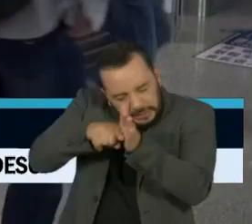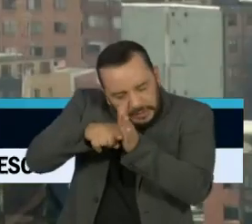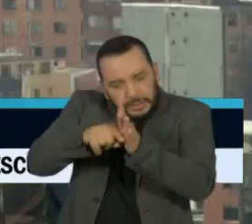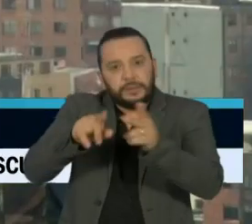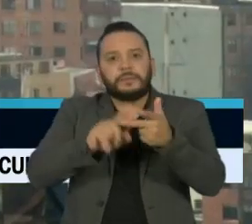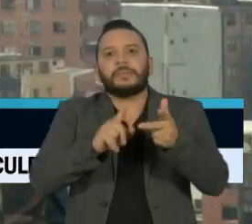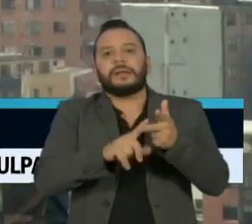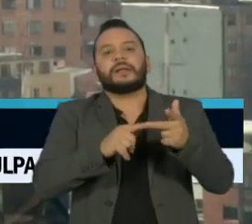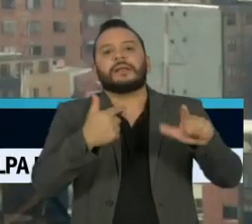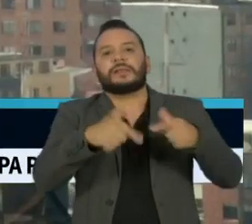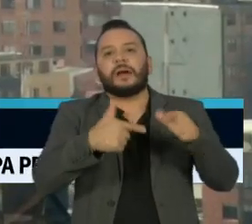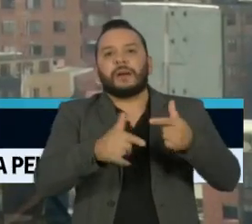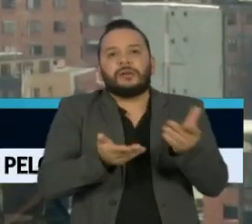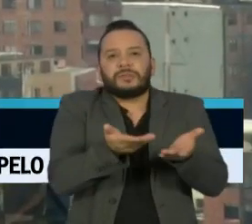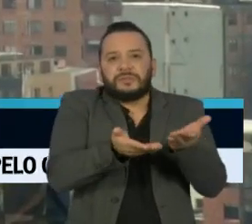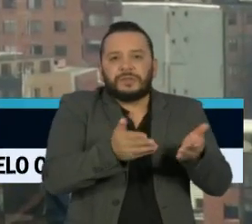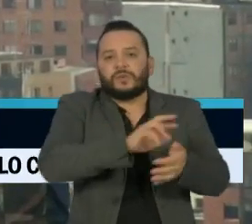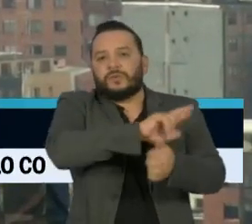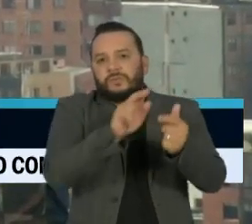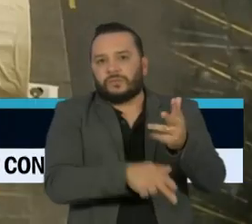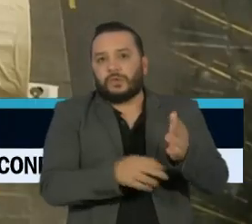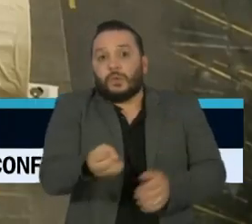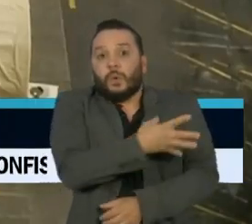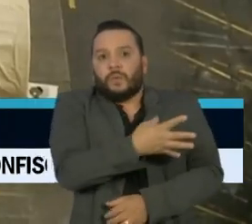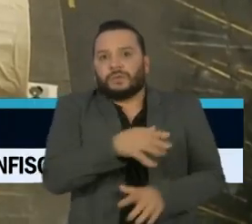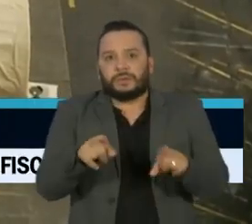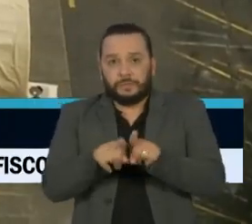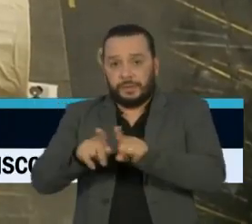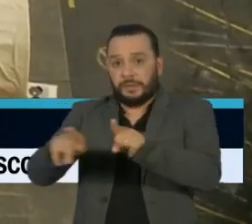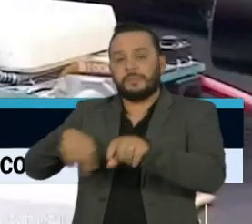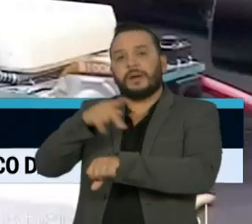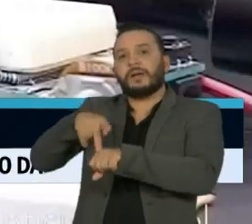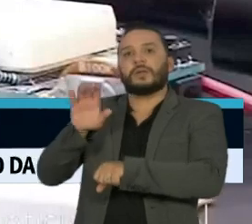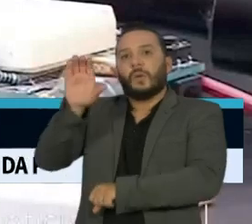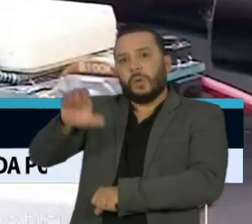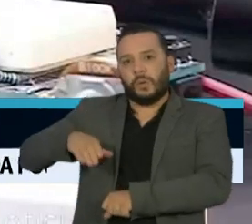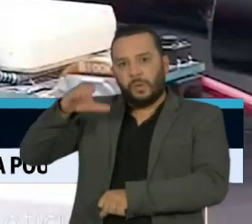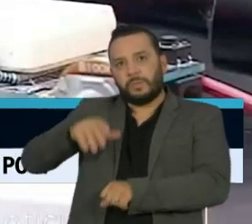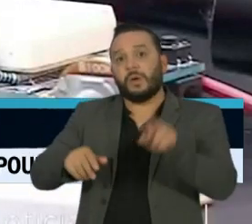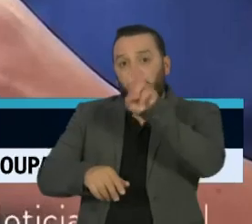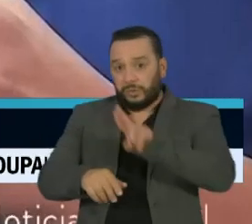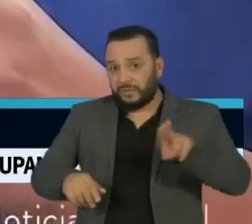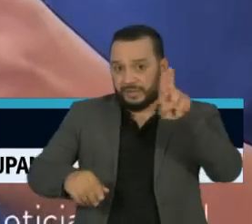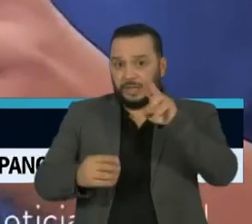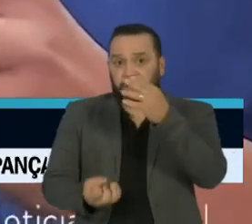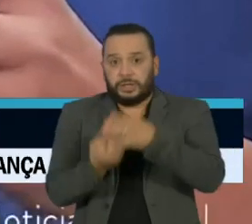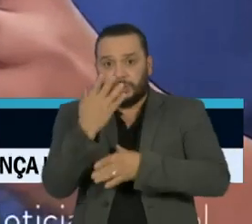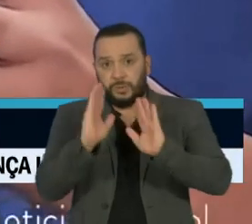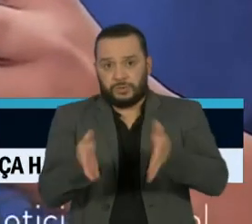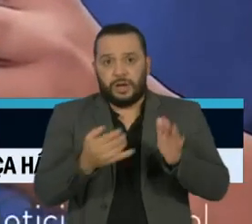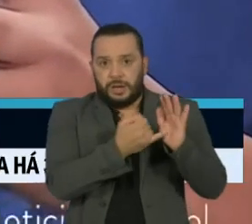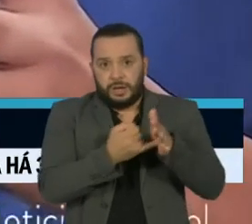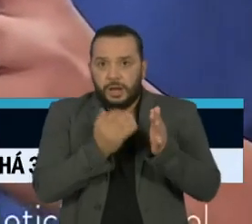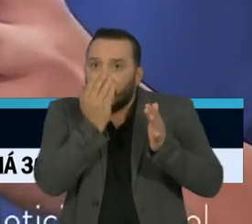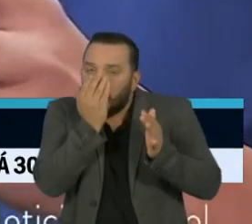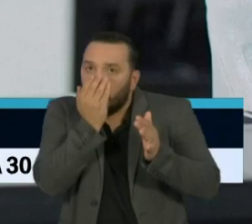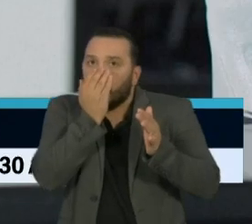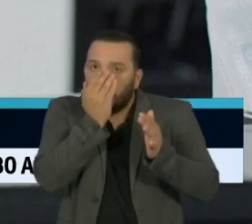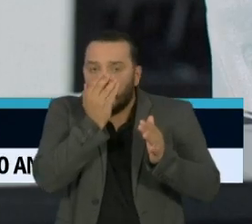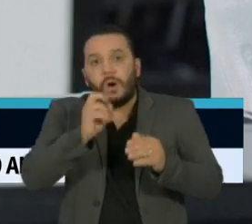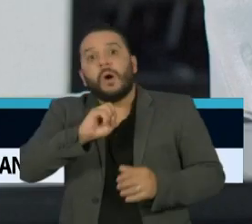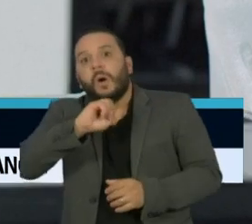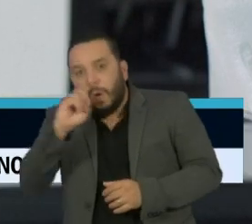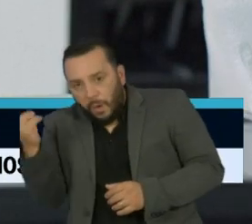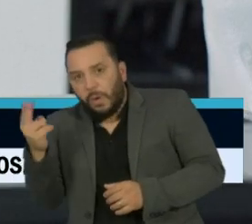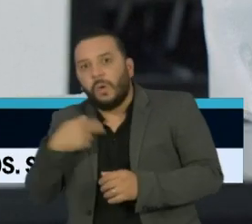serviços. Na Colômbia, por exemplo, universidades produziram protótipos de respiradores ou se habilitaram para